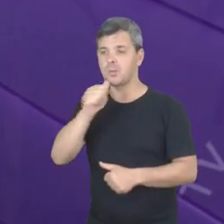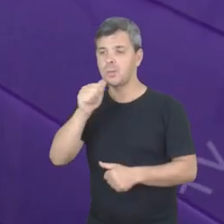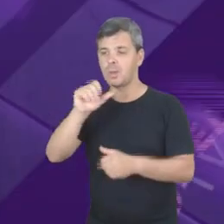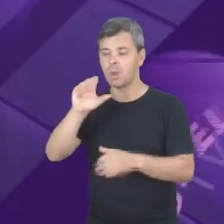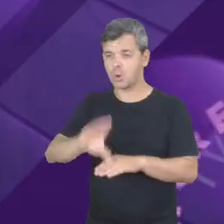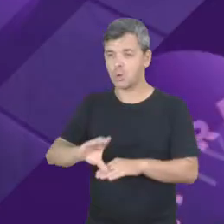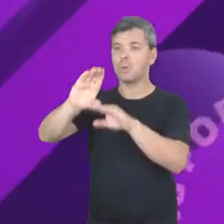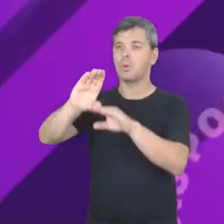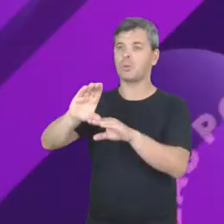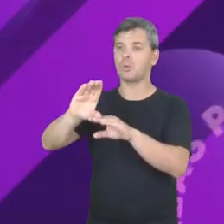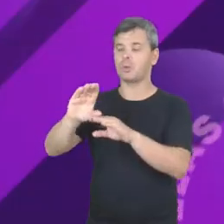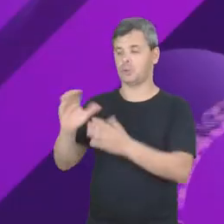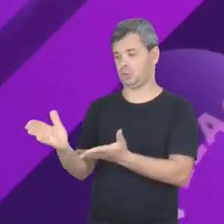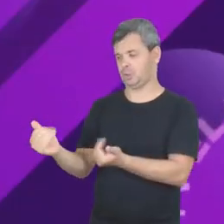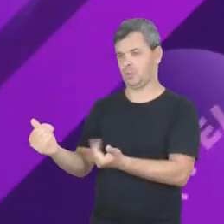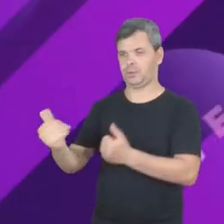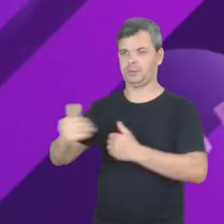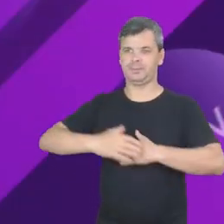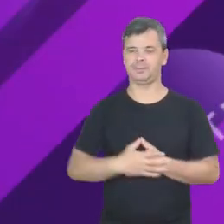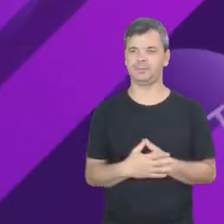conselheira nacional de juventude.